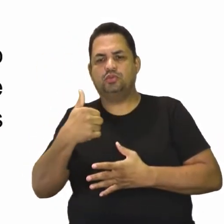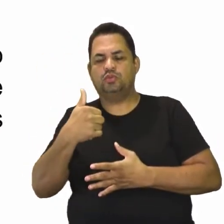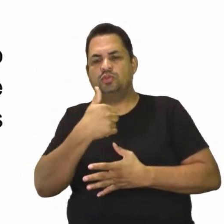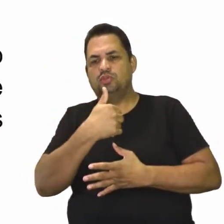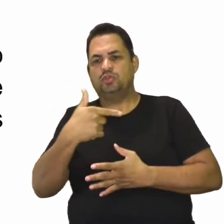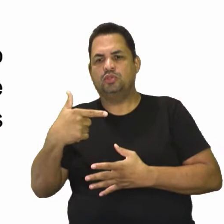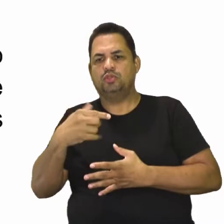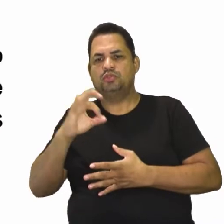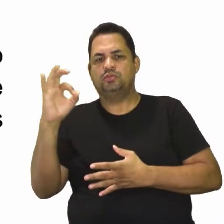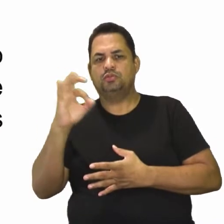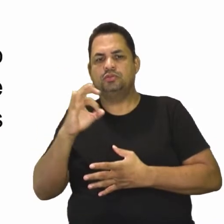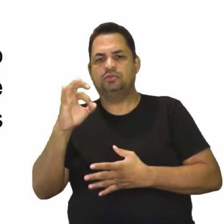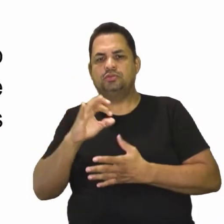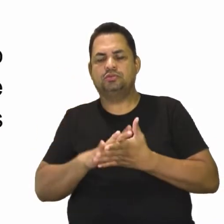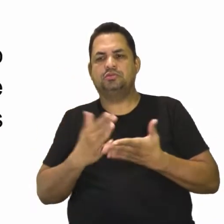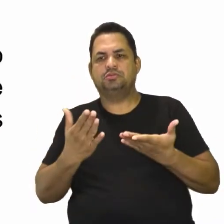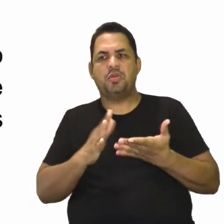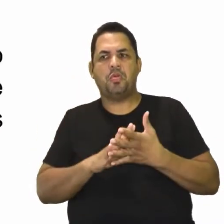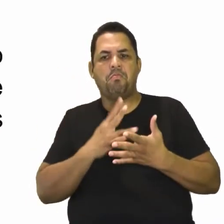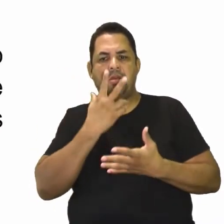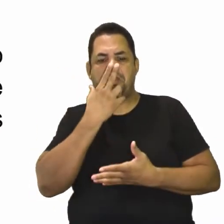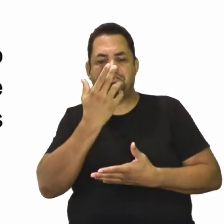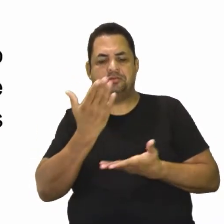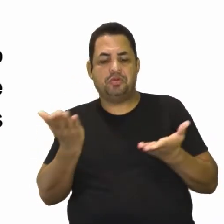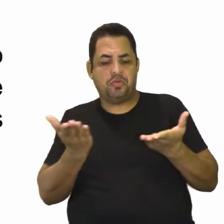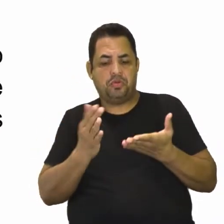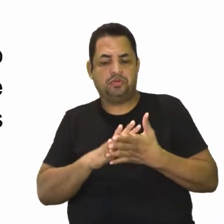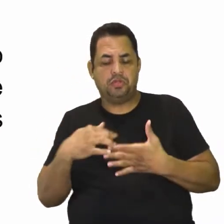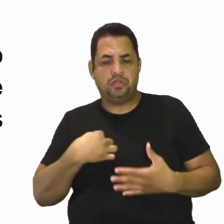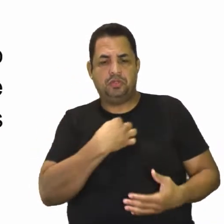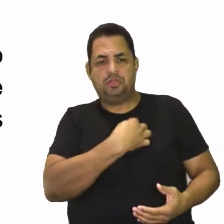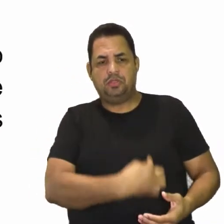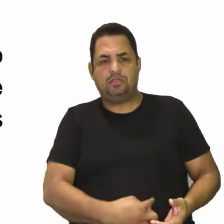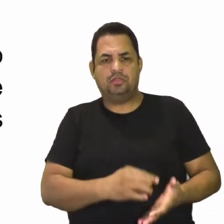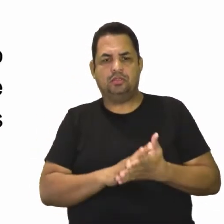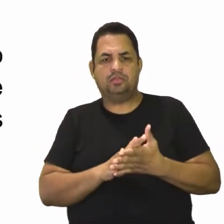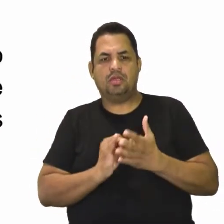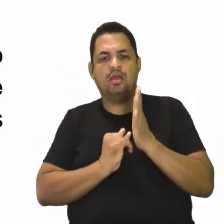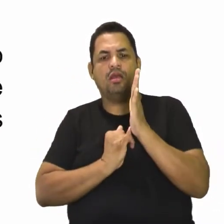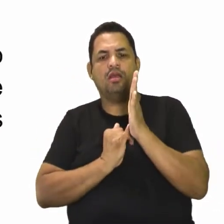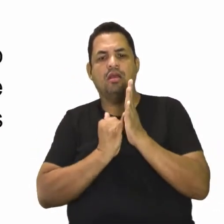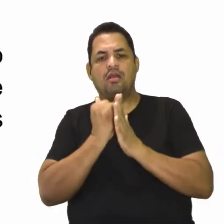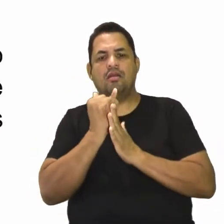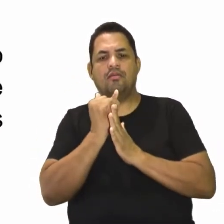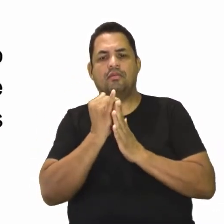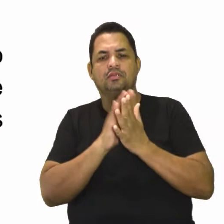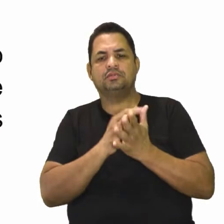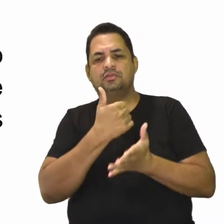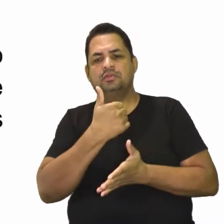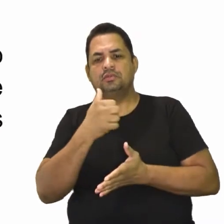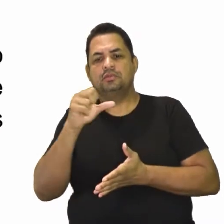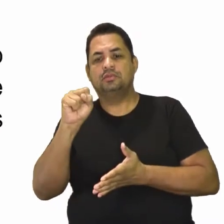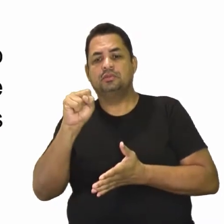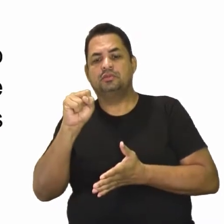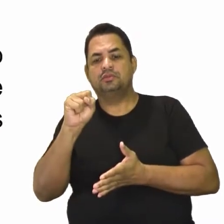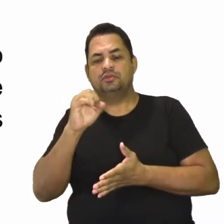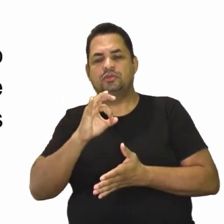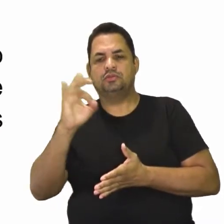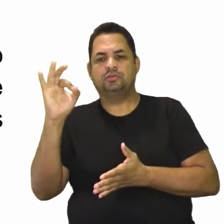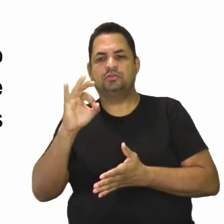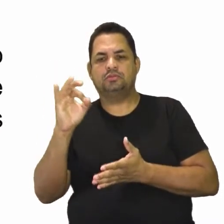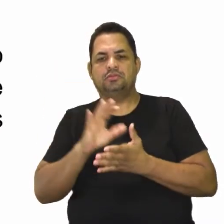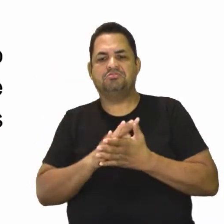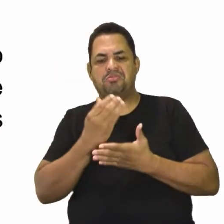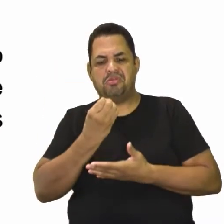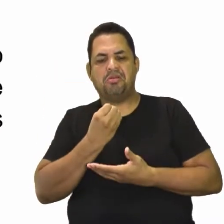crescimento igual da China, 12% ao ano. Enquanto a inflação beirava 18%. Para a época, essa inflação aqui era